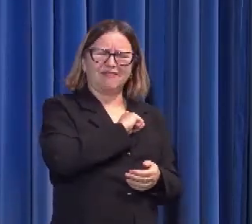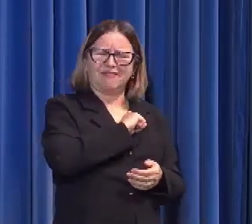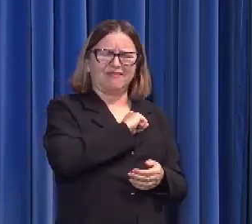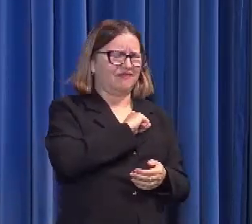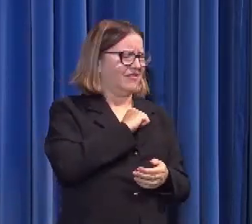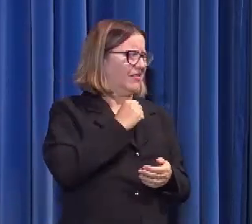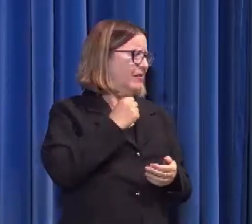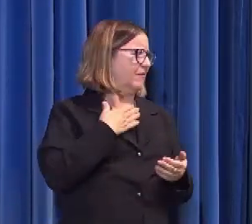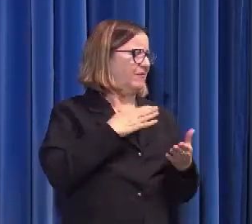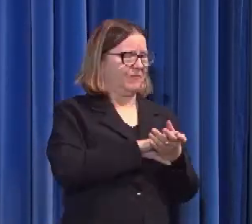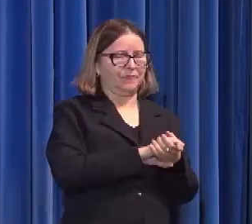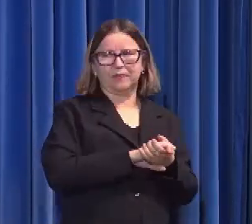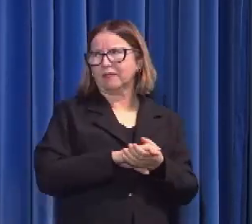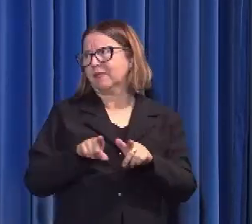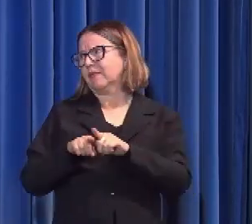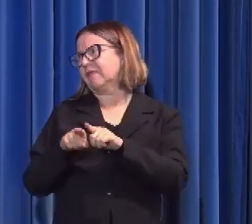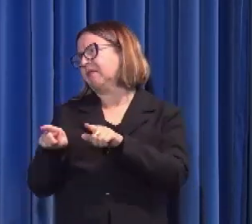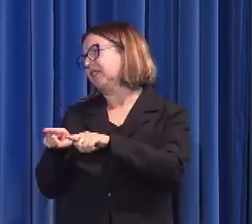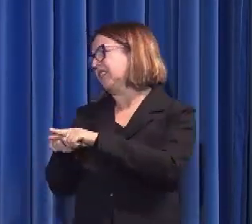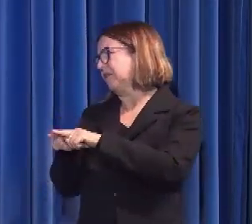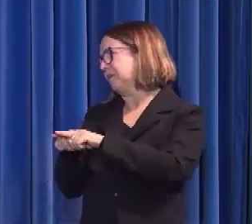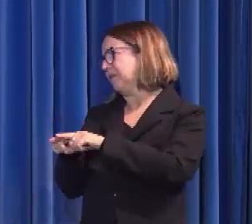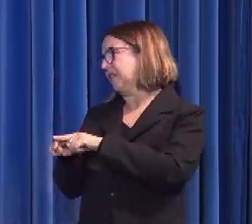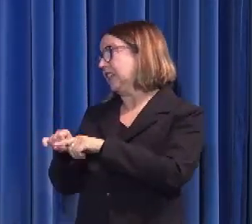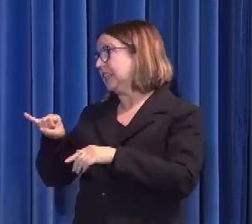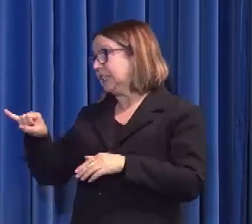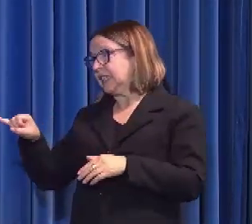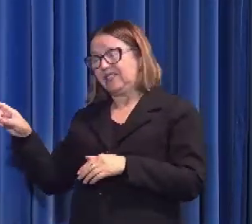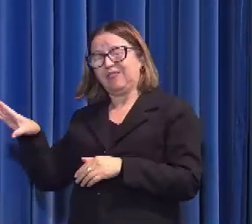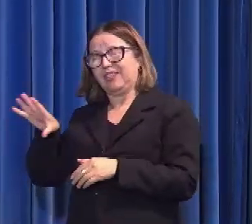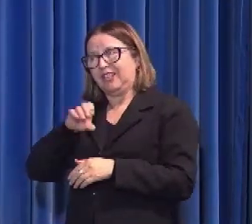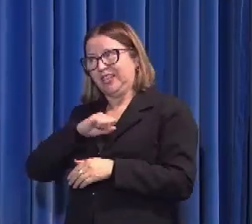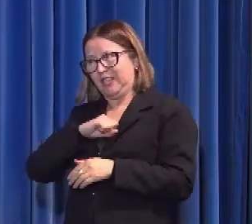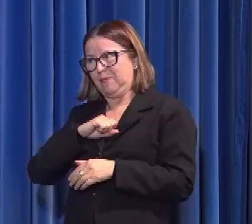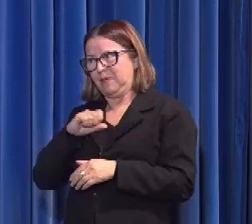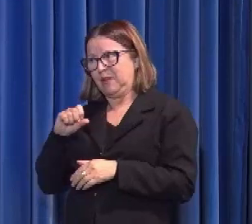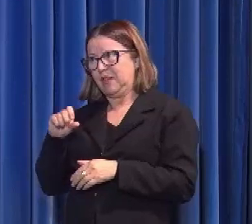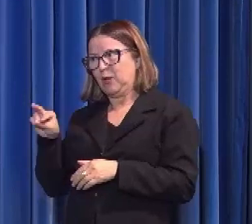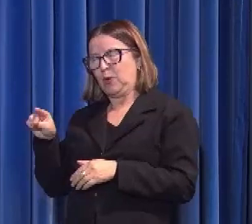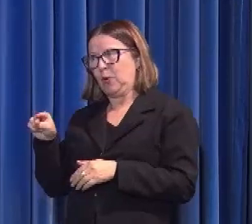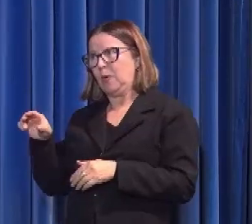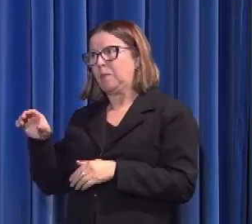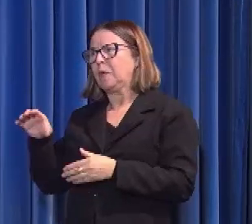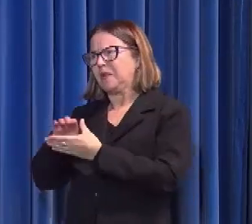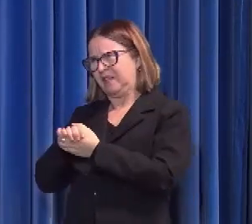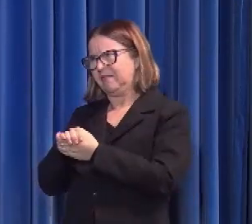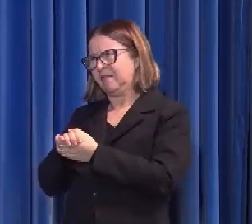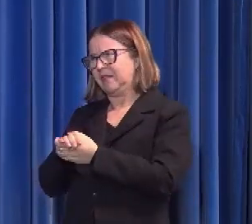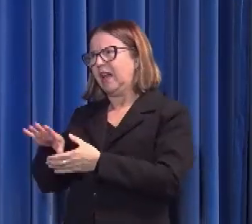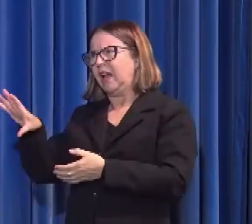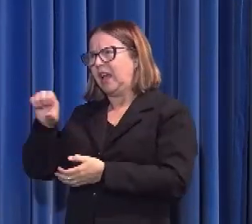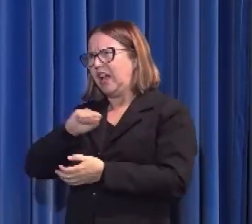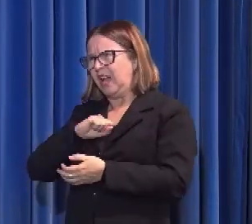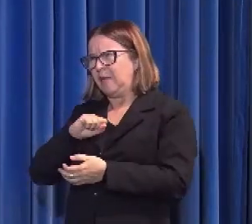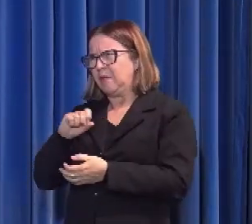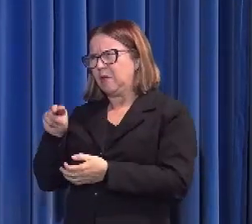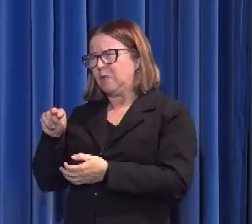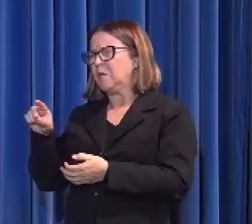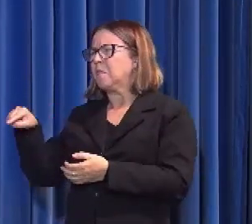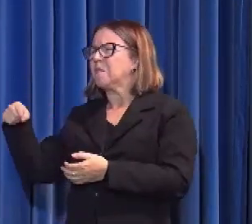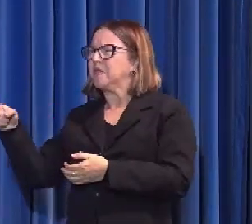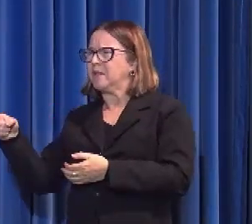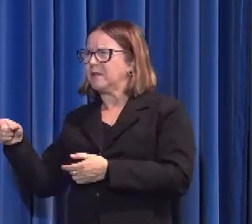esse mais minha irmã então se a senhora não ama como o seu marido ame o como seu próximo